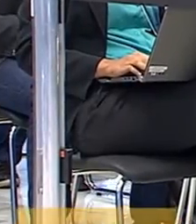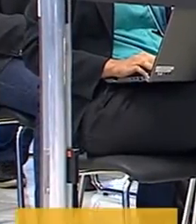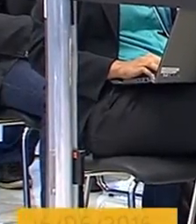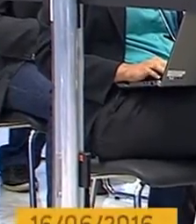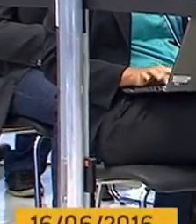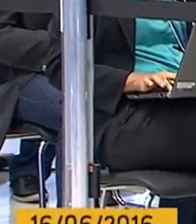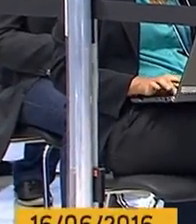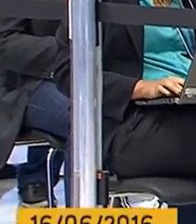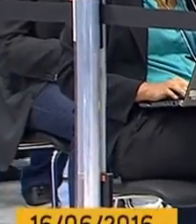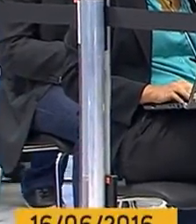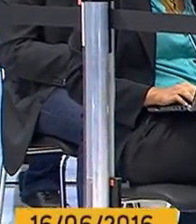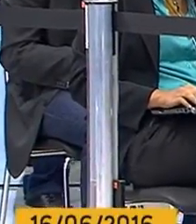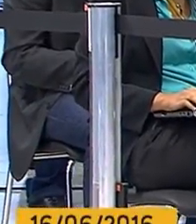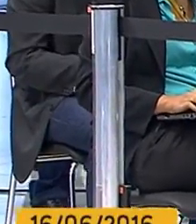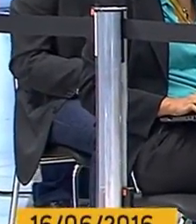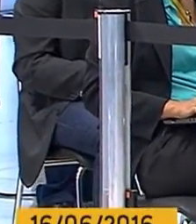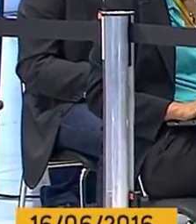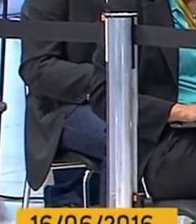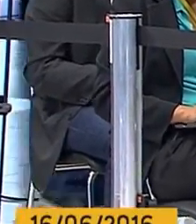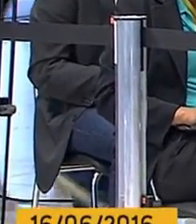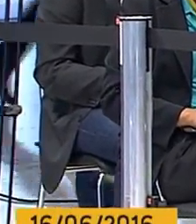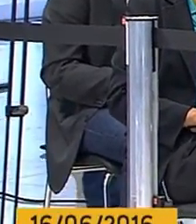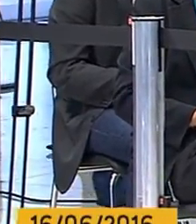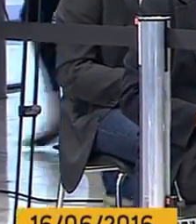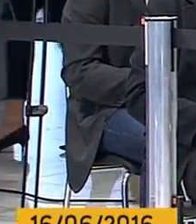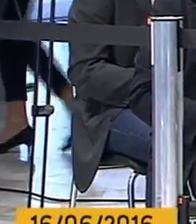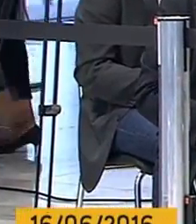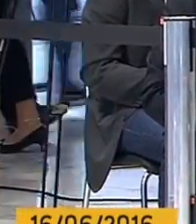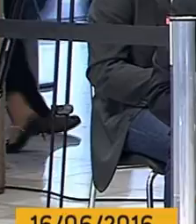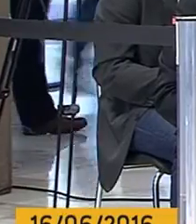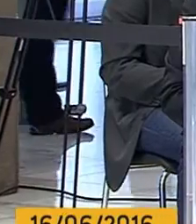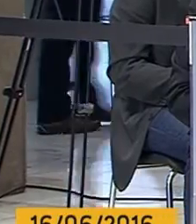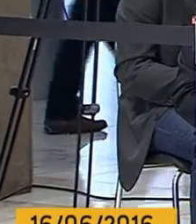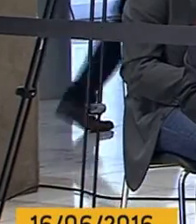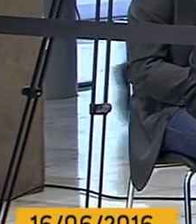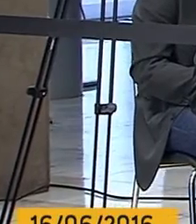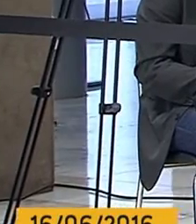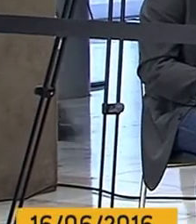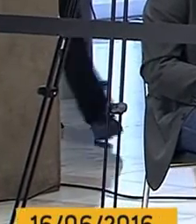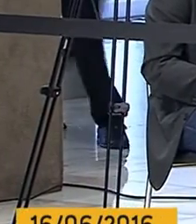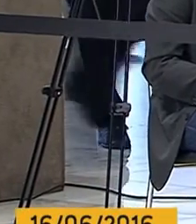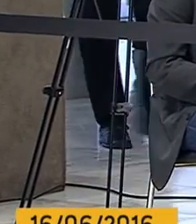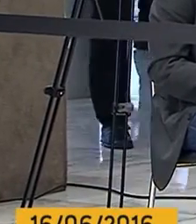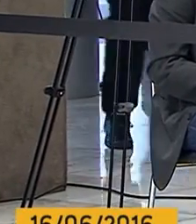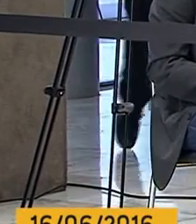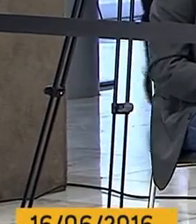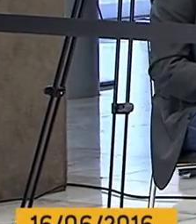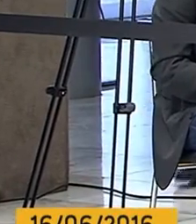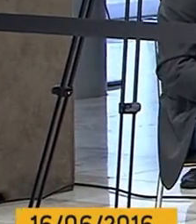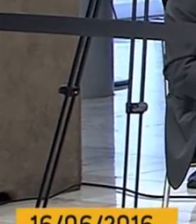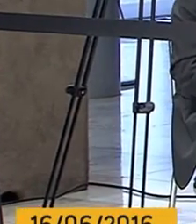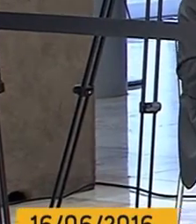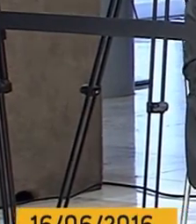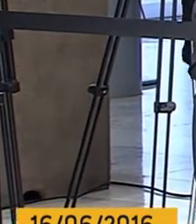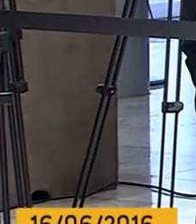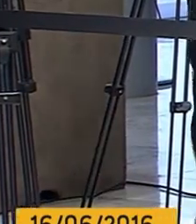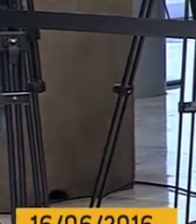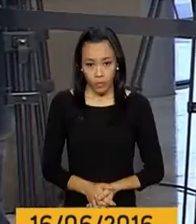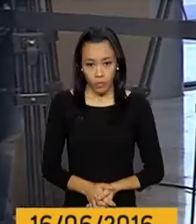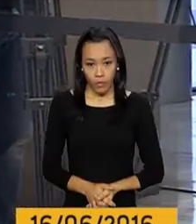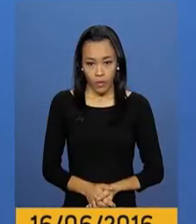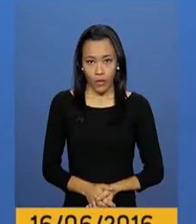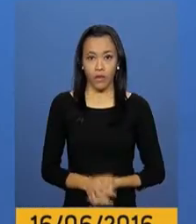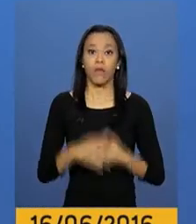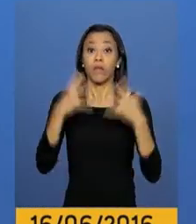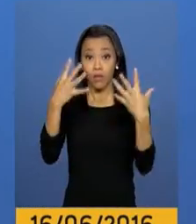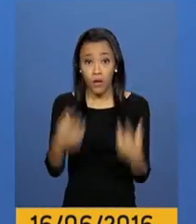É, eu quero emendar. Pode. Então, vou na coletiva. Vamos